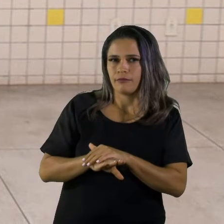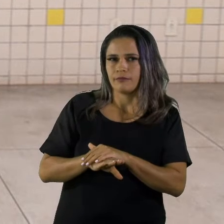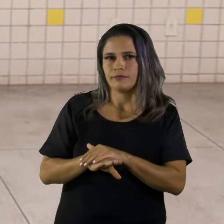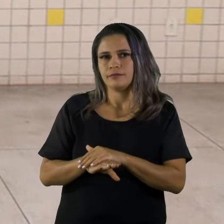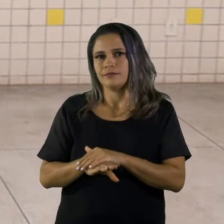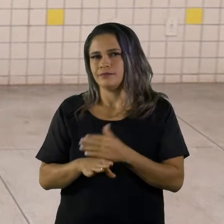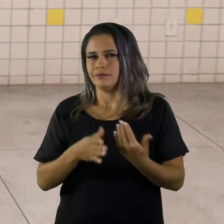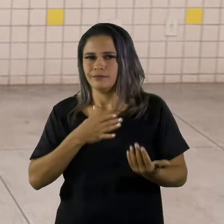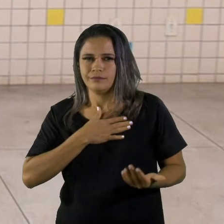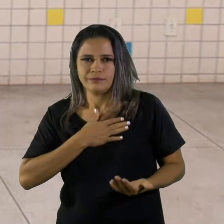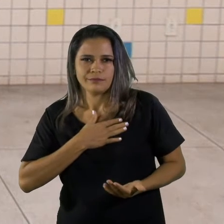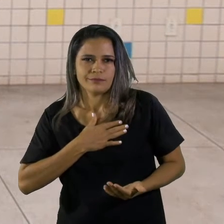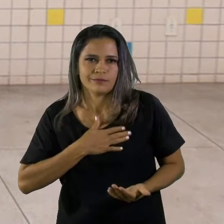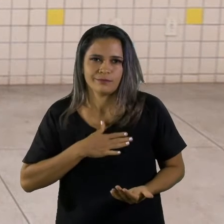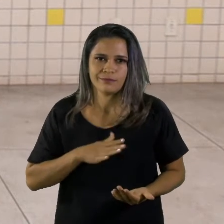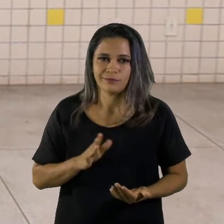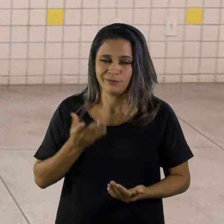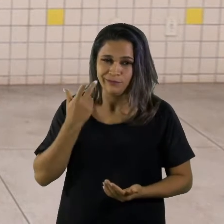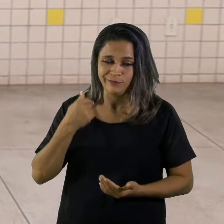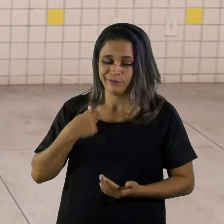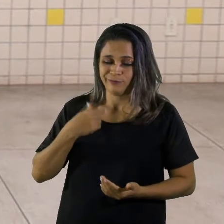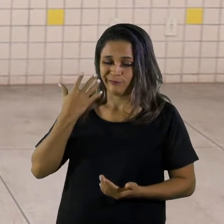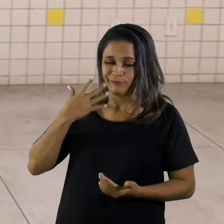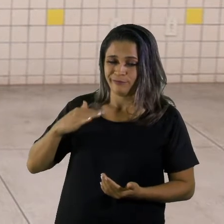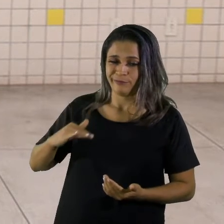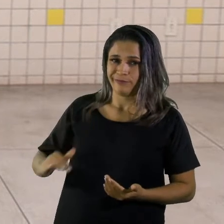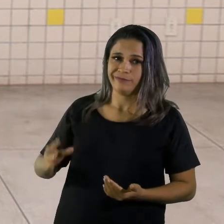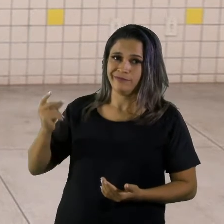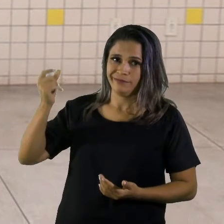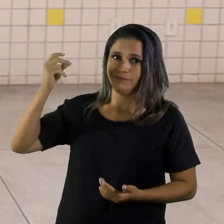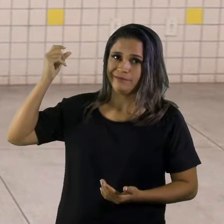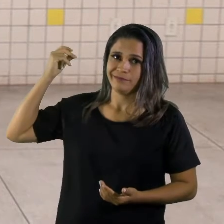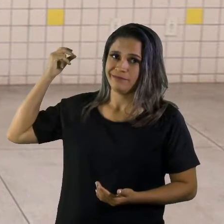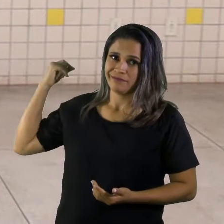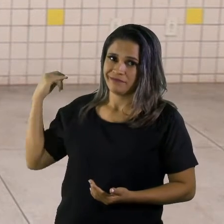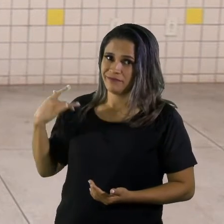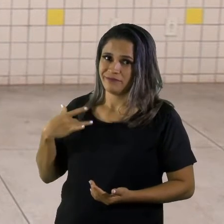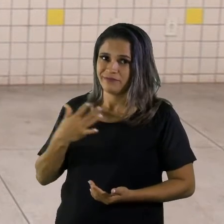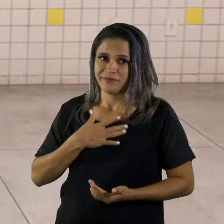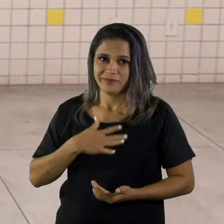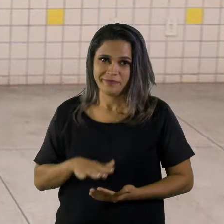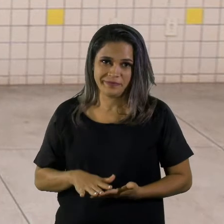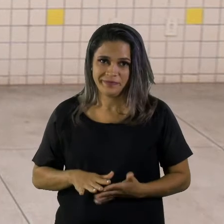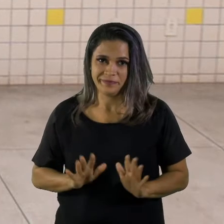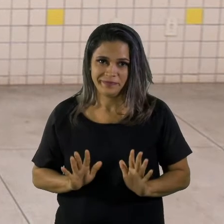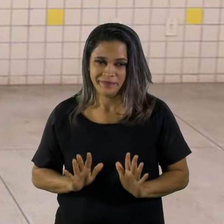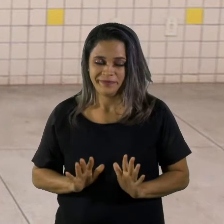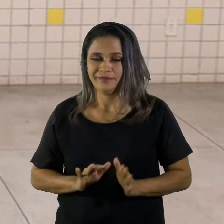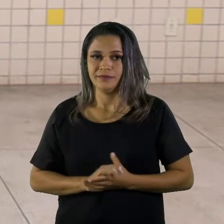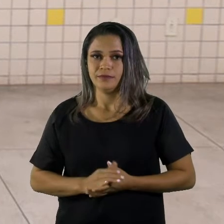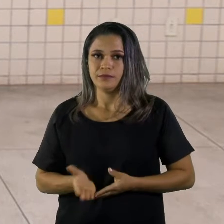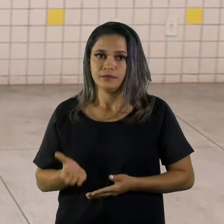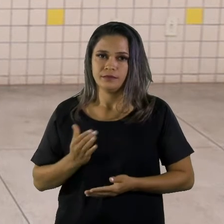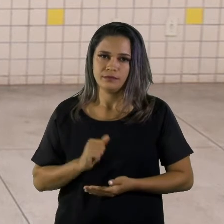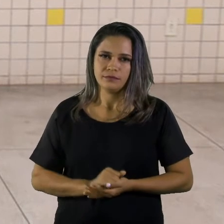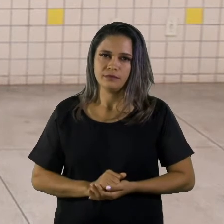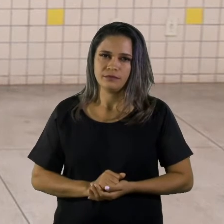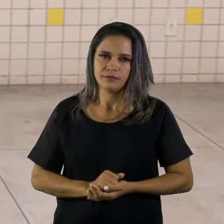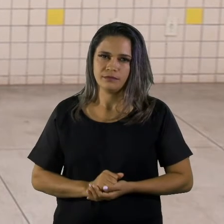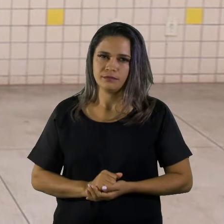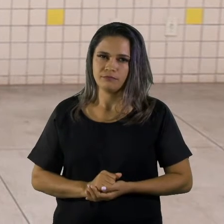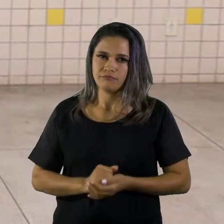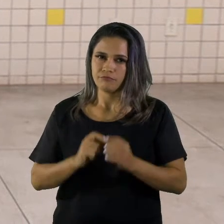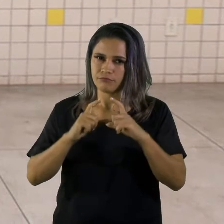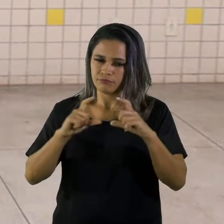ninguém gosta, eu também não gostava quando era criança, e isso faz muito tempo, diga-se de passagem, vamos resolver um